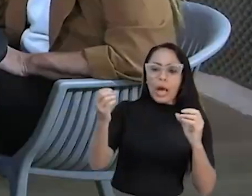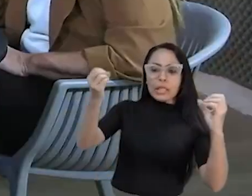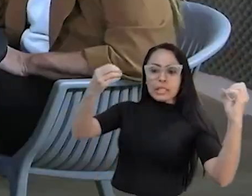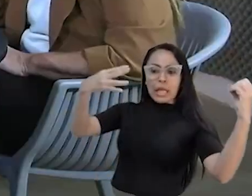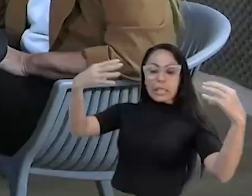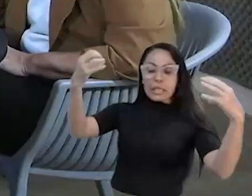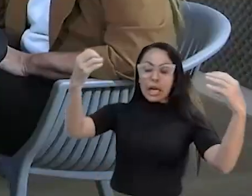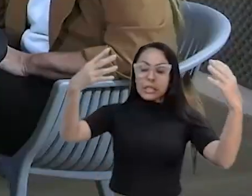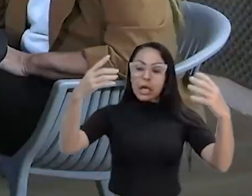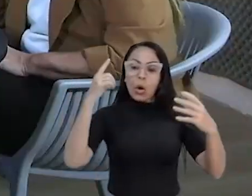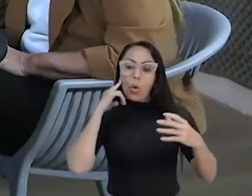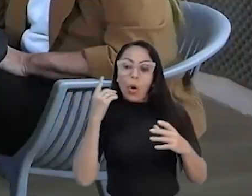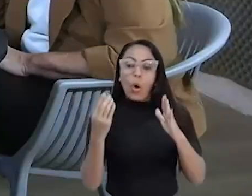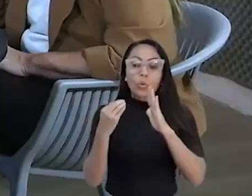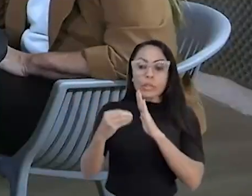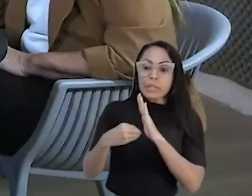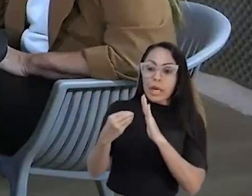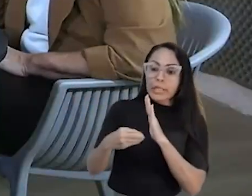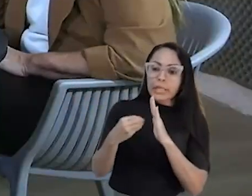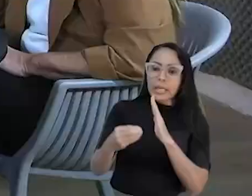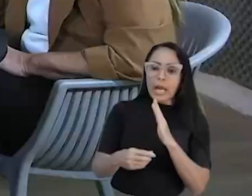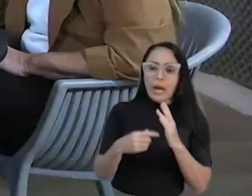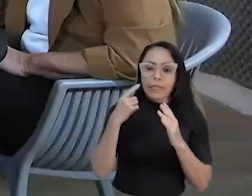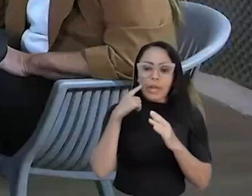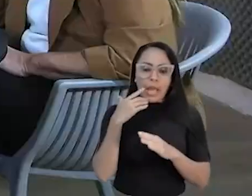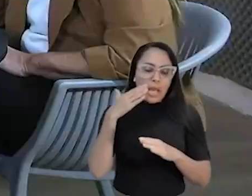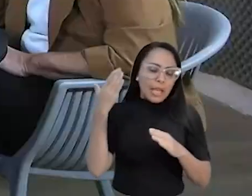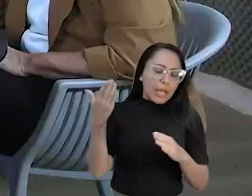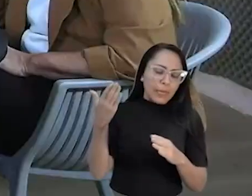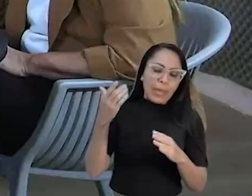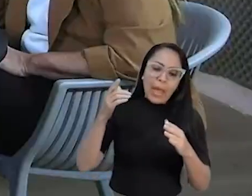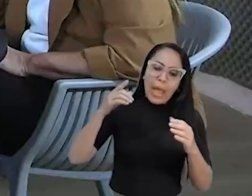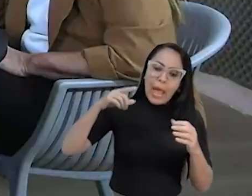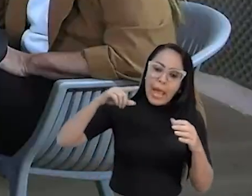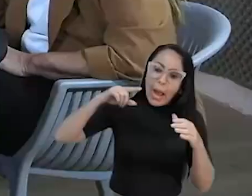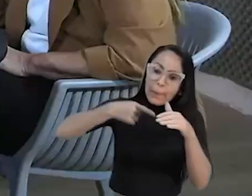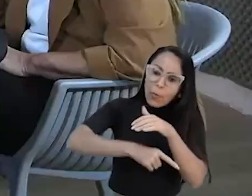sinalização. Então, o design gráfico ele acaba embarcando esse tipo de